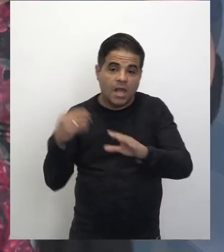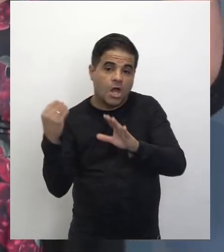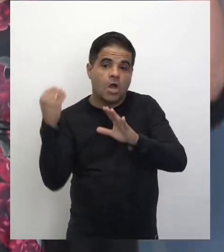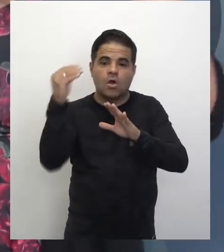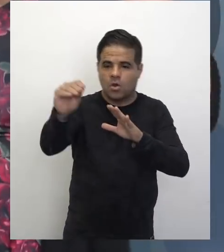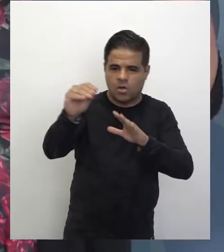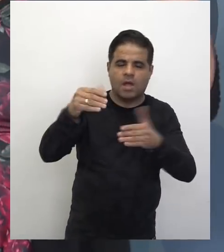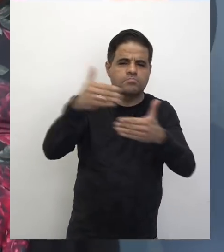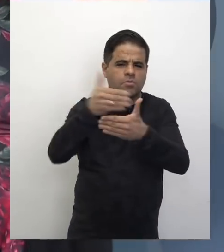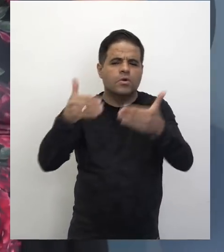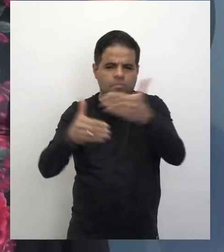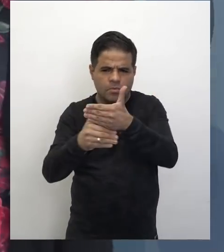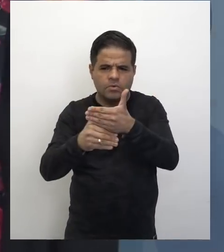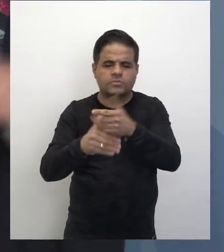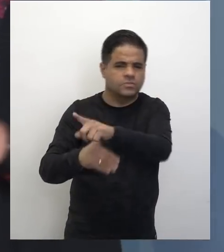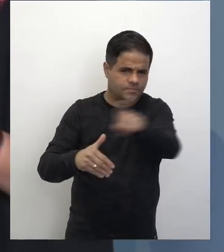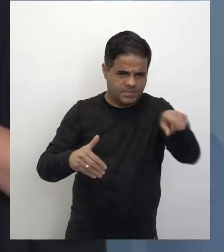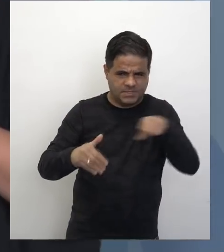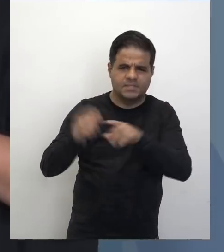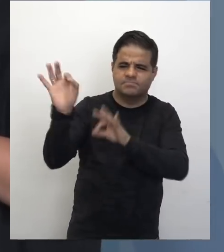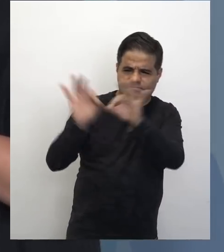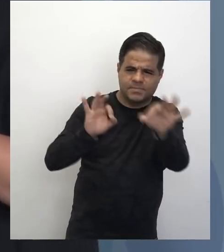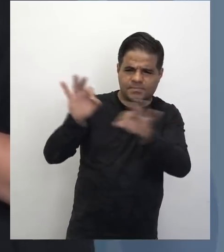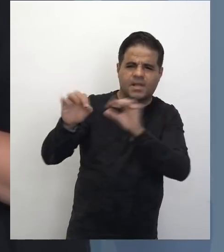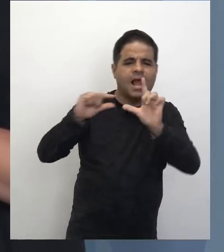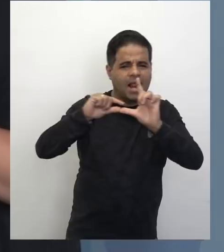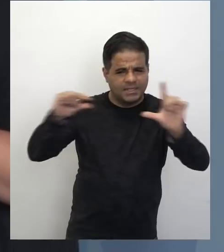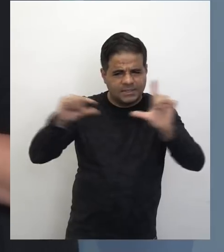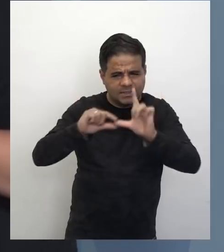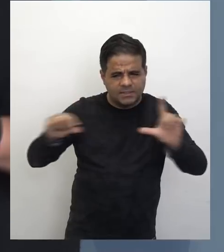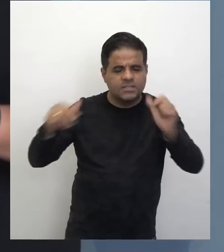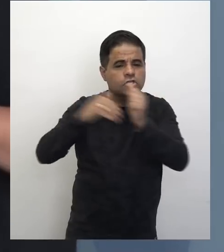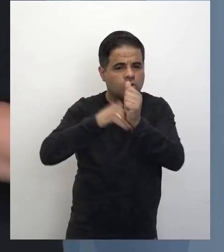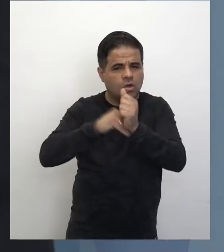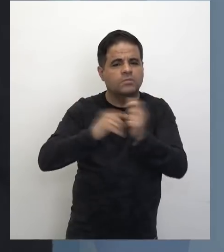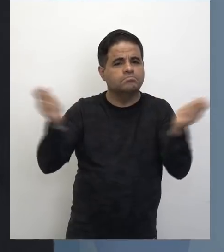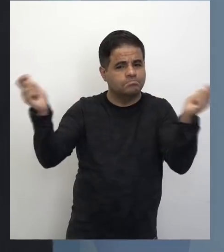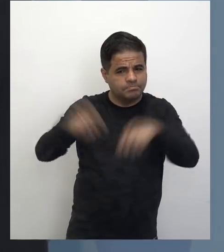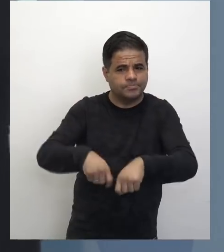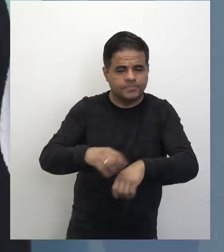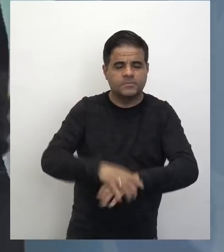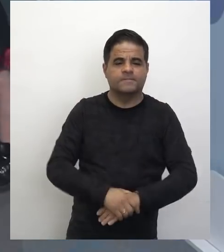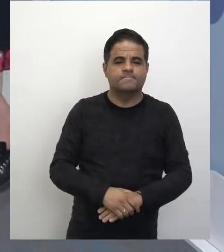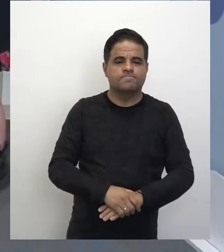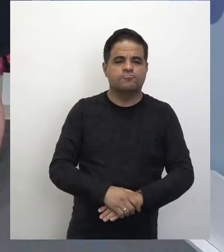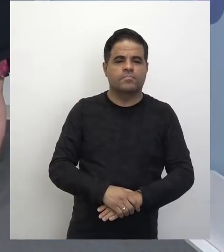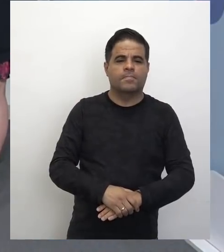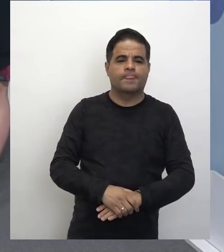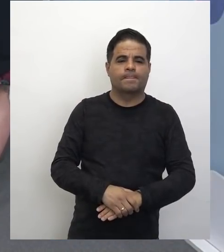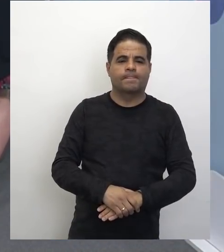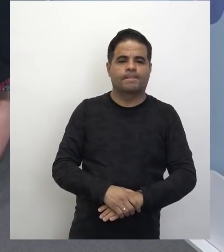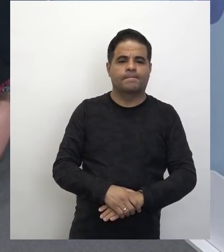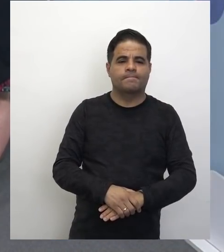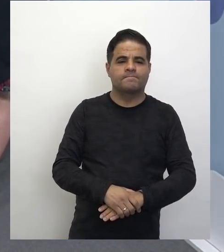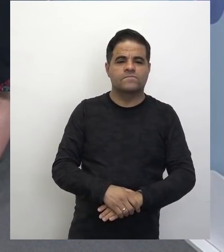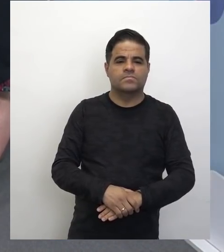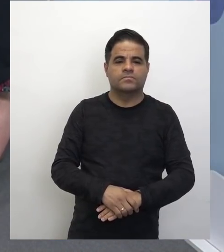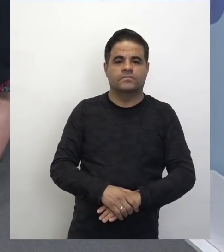aquele PowerPoint que vocês fizeram topzera com a linha de código, por favor. Fala, Ju. Não, é que o Davi colocou print, boa